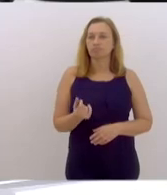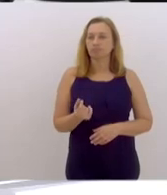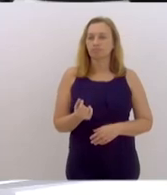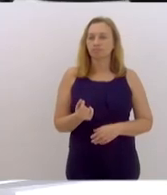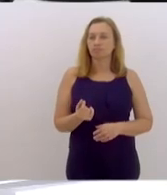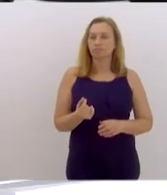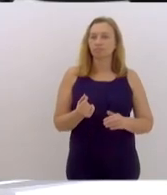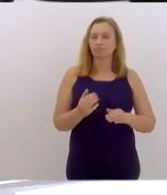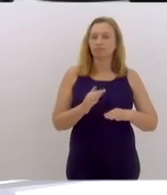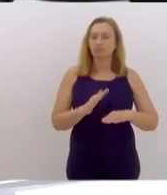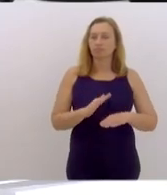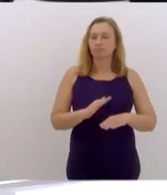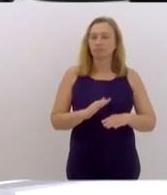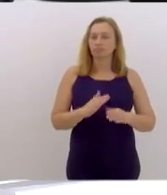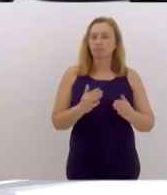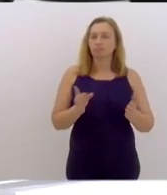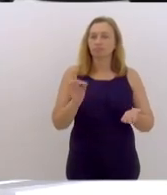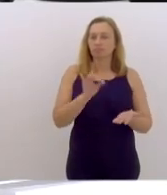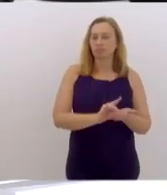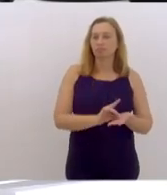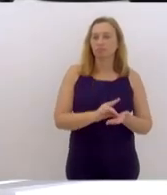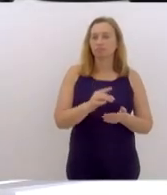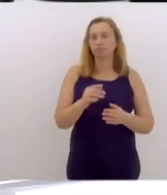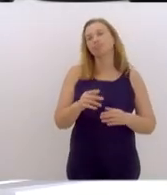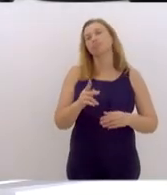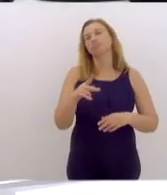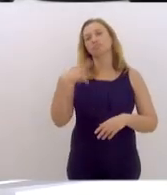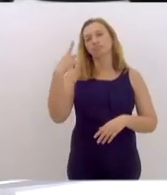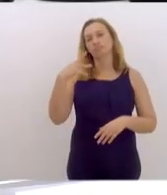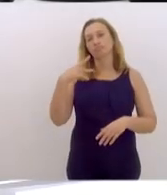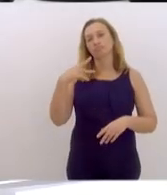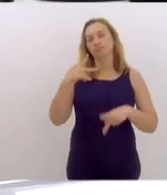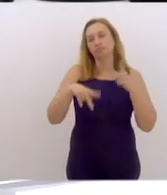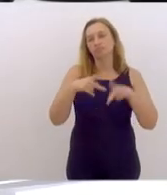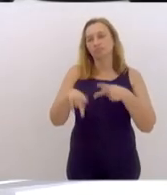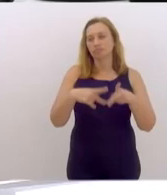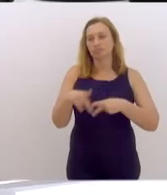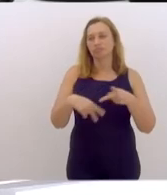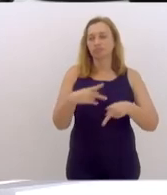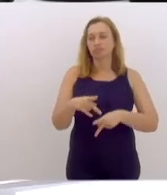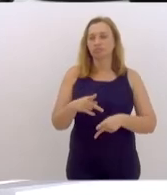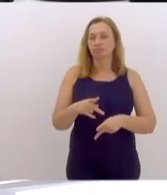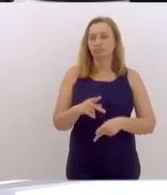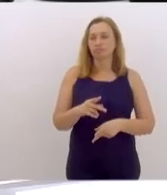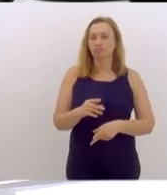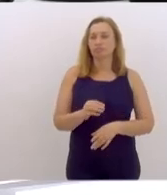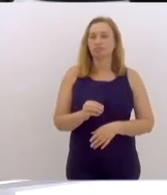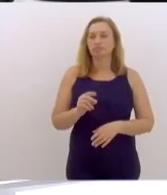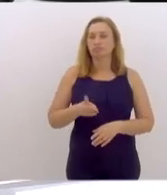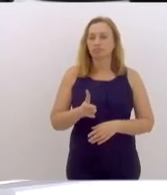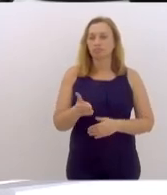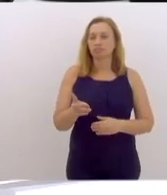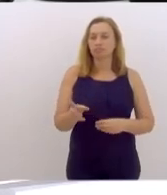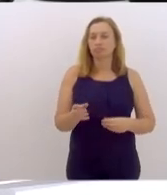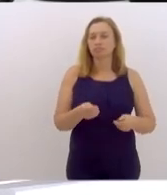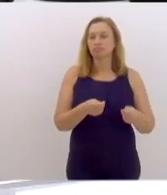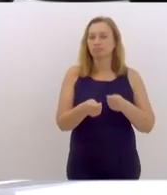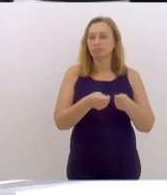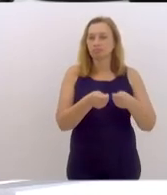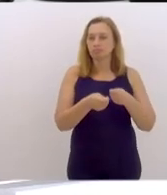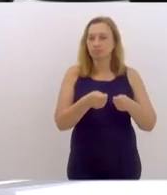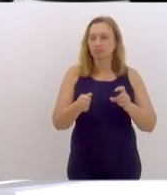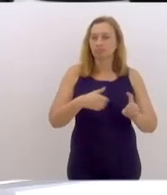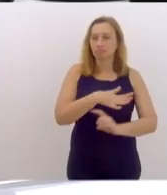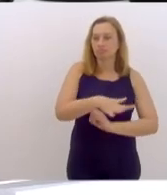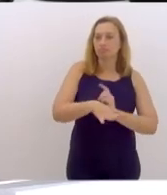tratamento de aumento mais próximo da realidade do Povo e é eu sempre defendi os mecanismos de controle social